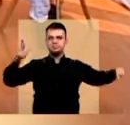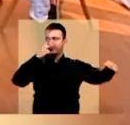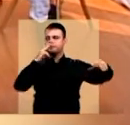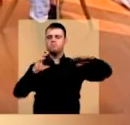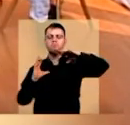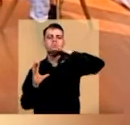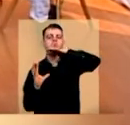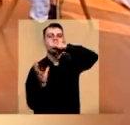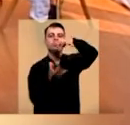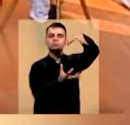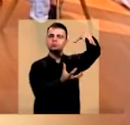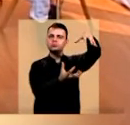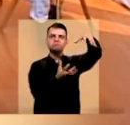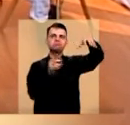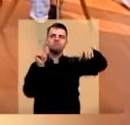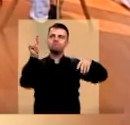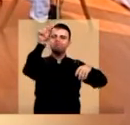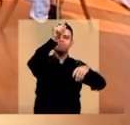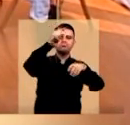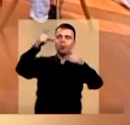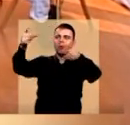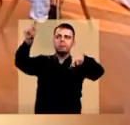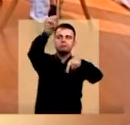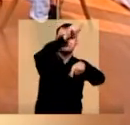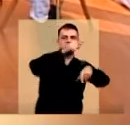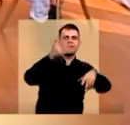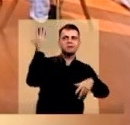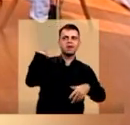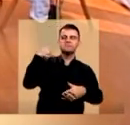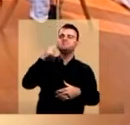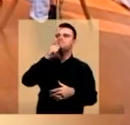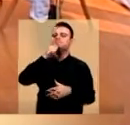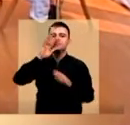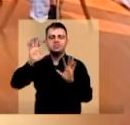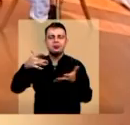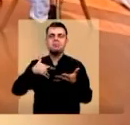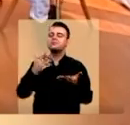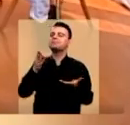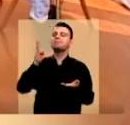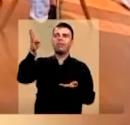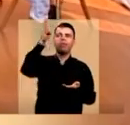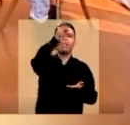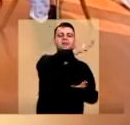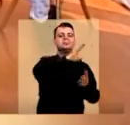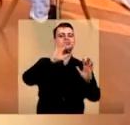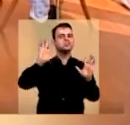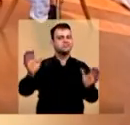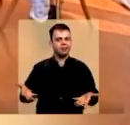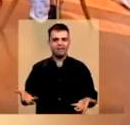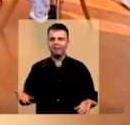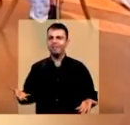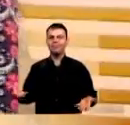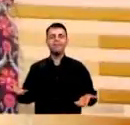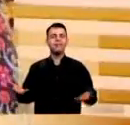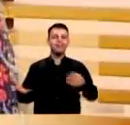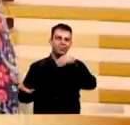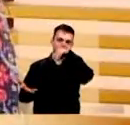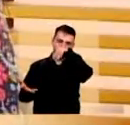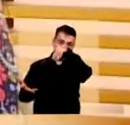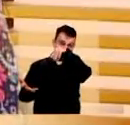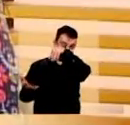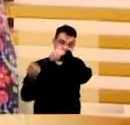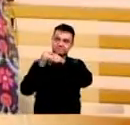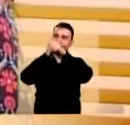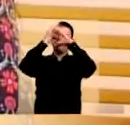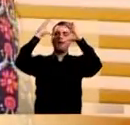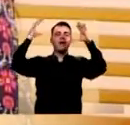Então, lugares que talvez eu nunca vou conhecer, já passei muito por ali. Por ali, para aquelas ruas, né? Por aquelas